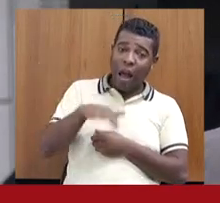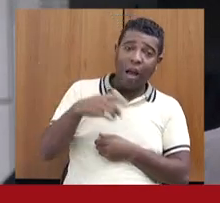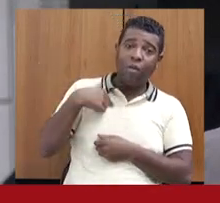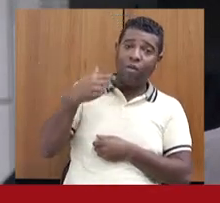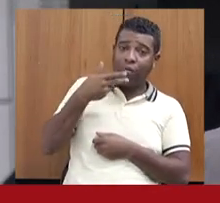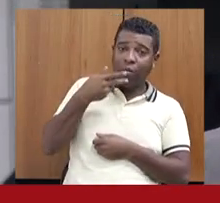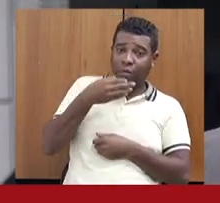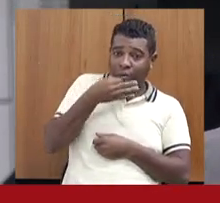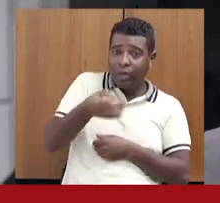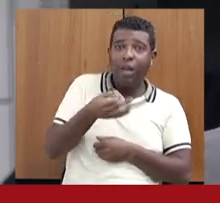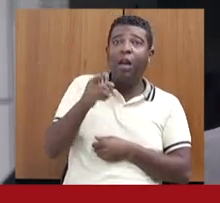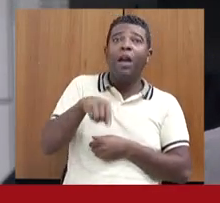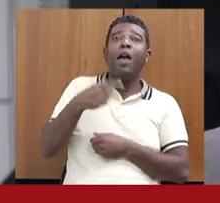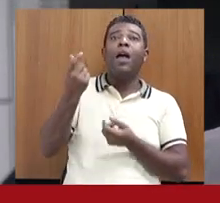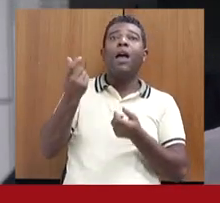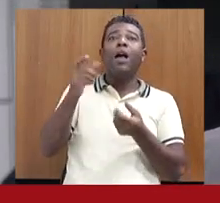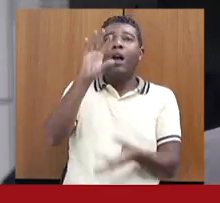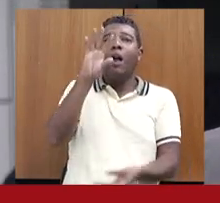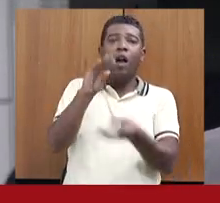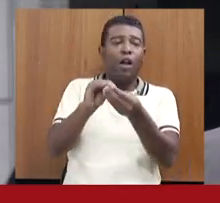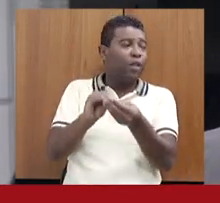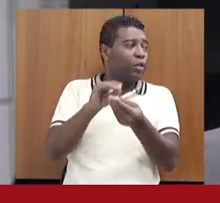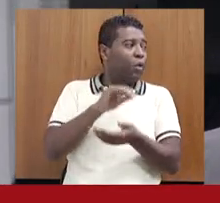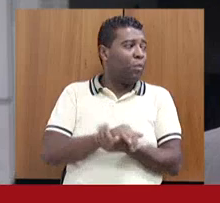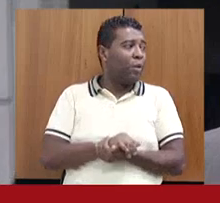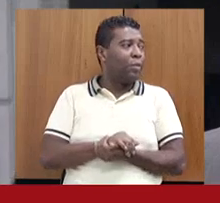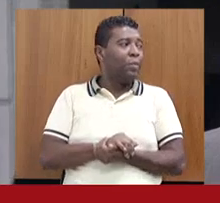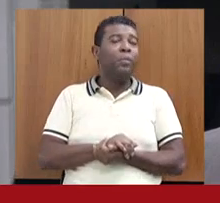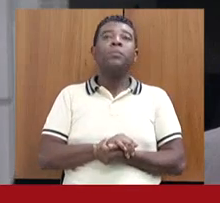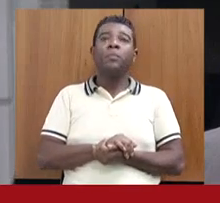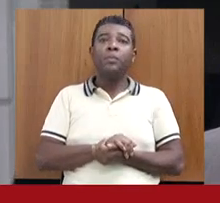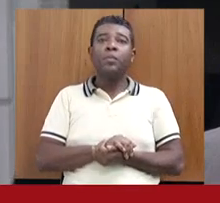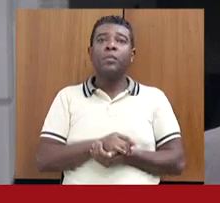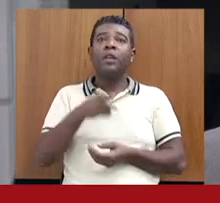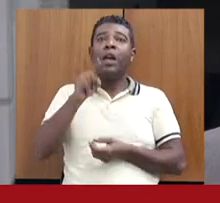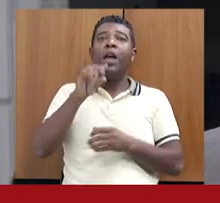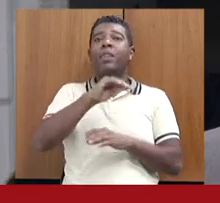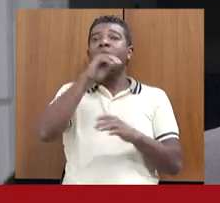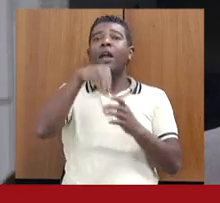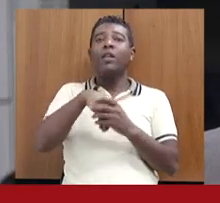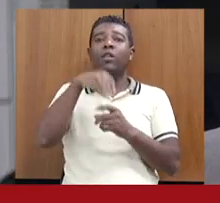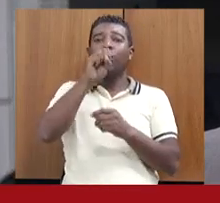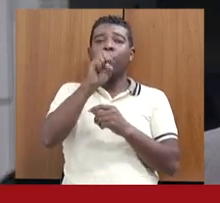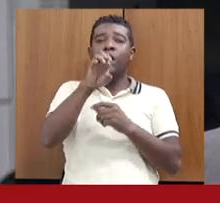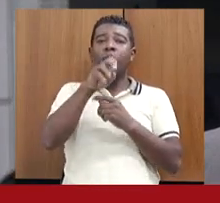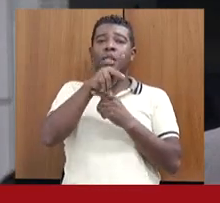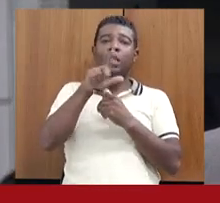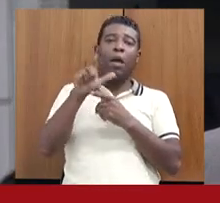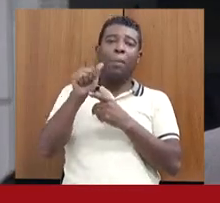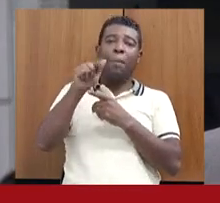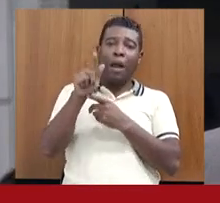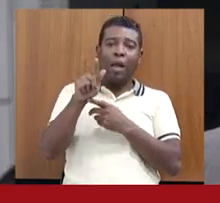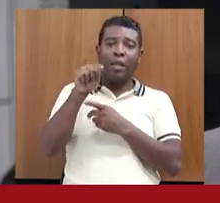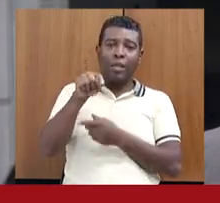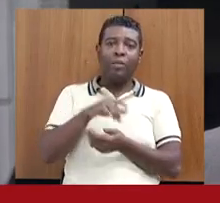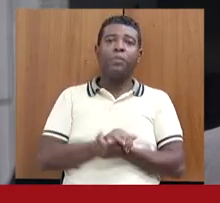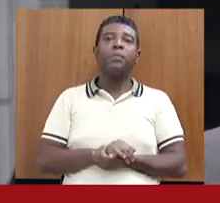então, as principais ações e resultados a cargo da CEPLAG nesse ano de 2023. Pode passar, por